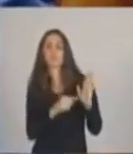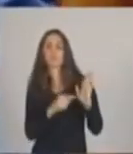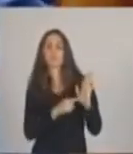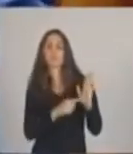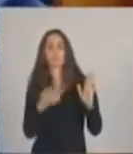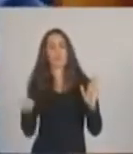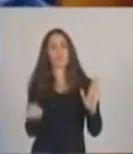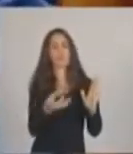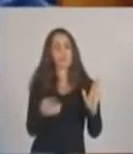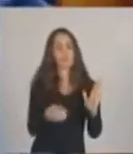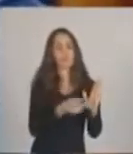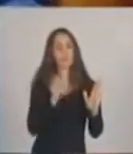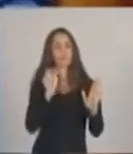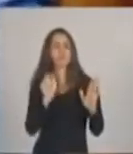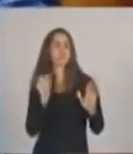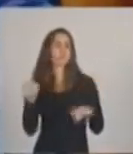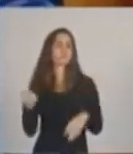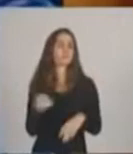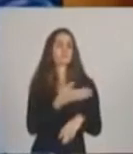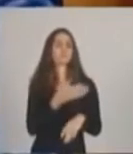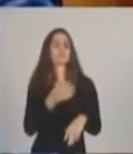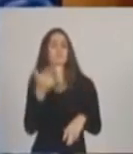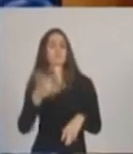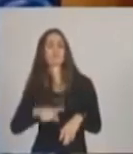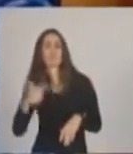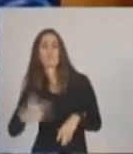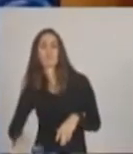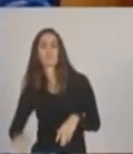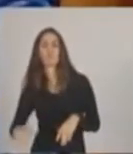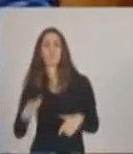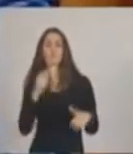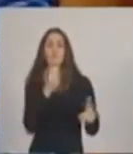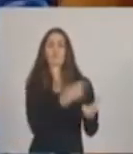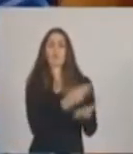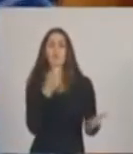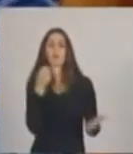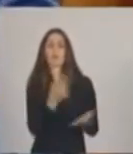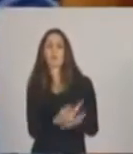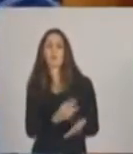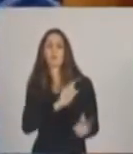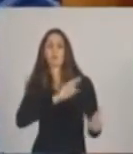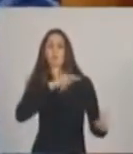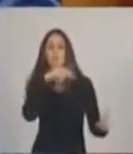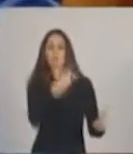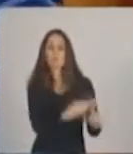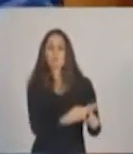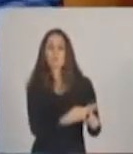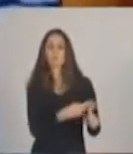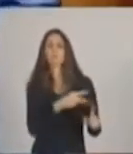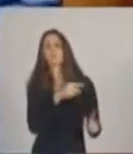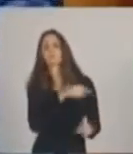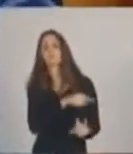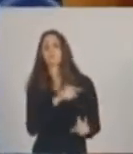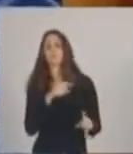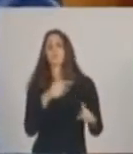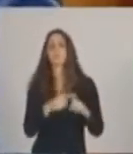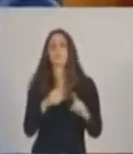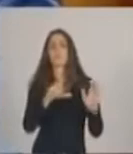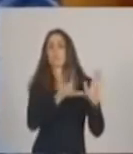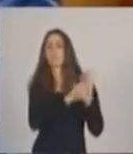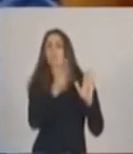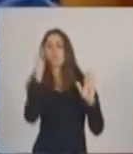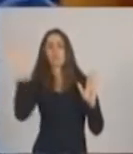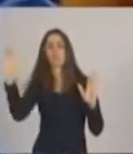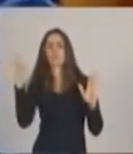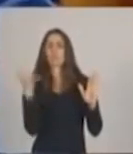uma nova hipótese de repetição do caso do pagamento em dobro, que não está prevista pelo legislador nacional.